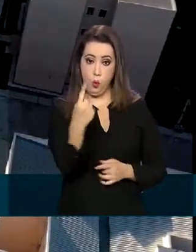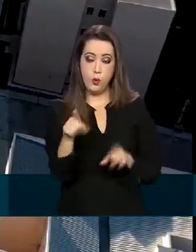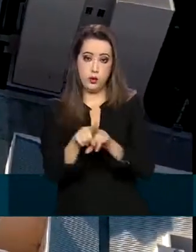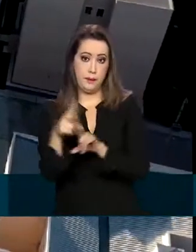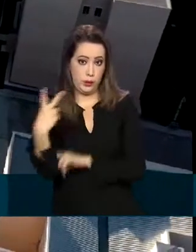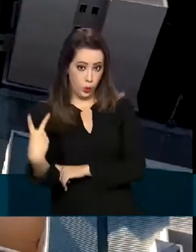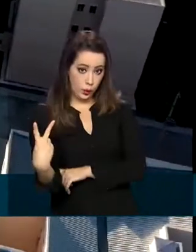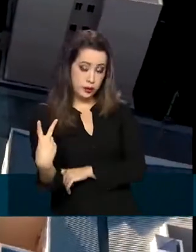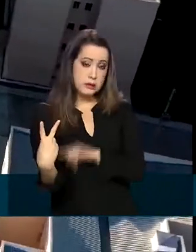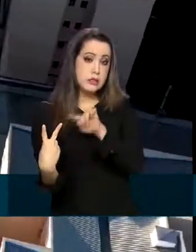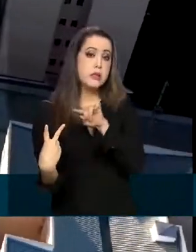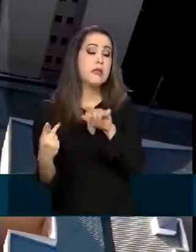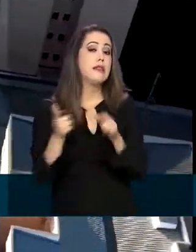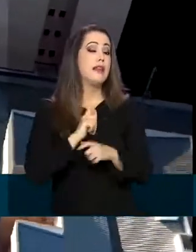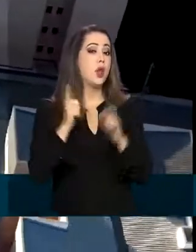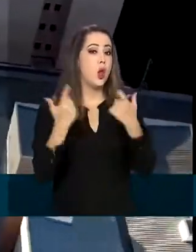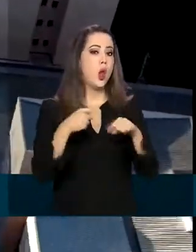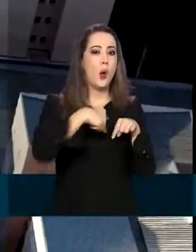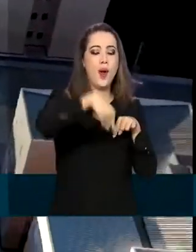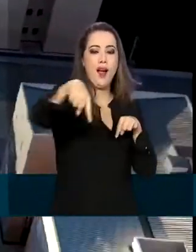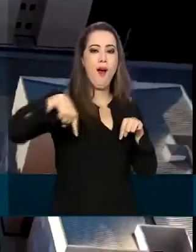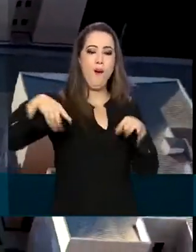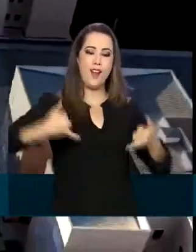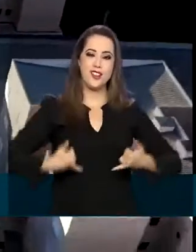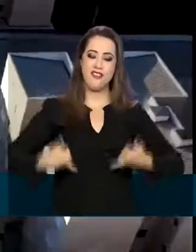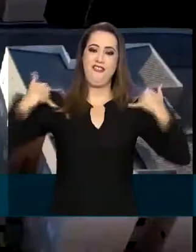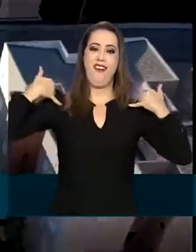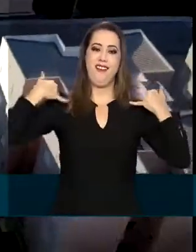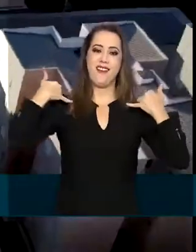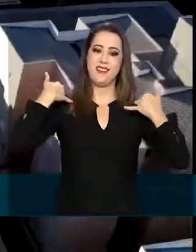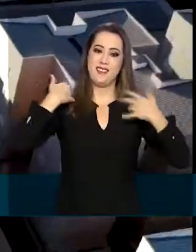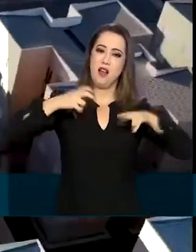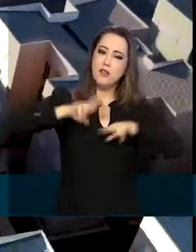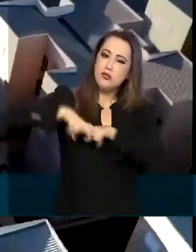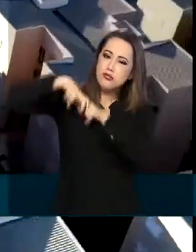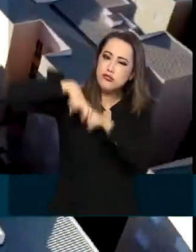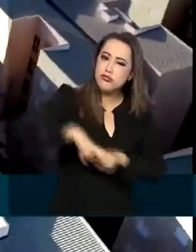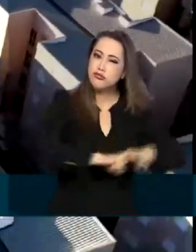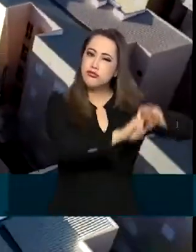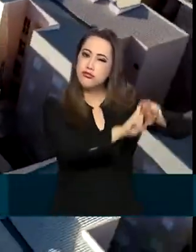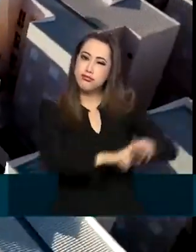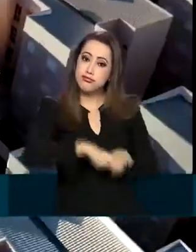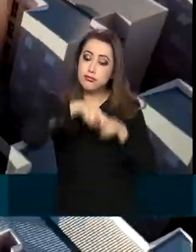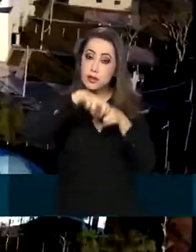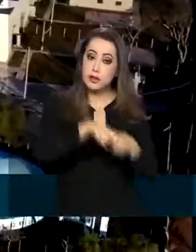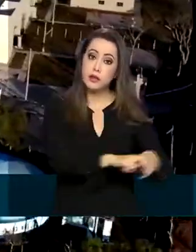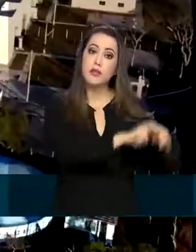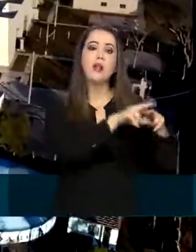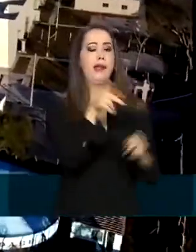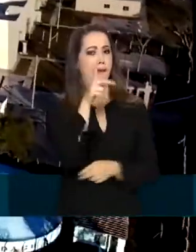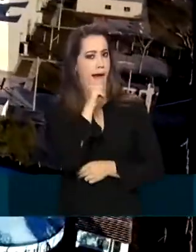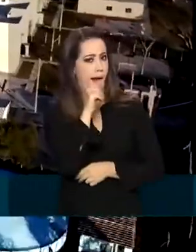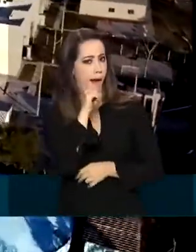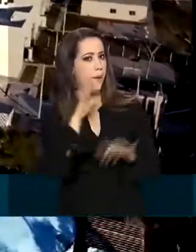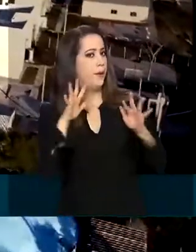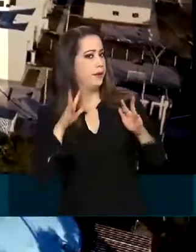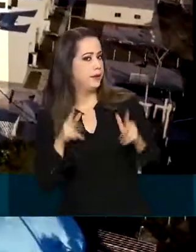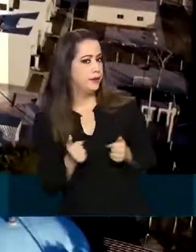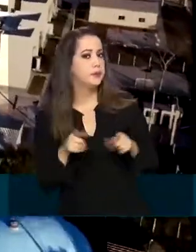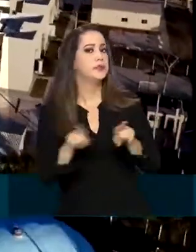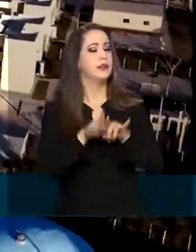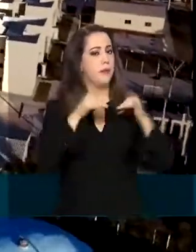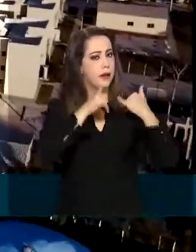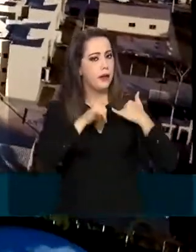com salão de festas, playground, área de recreação multiuso, redes de água, esgoto e energia